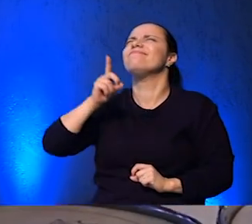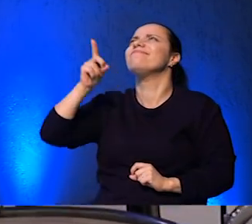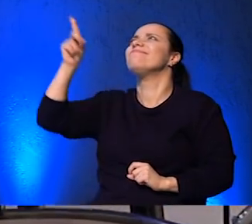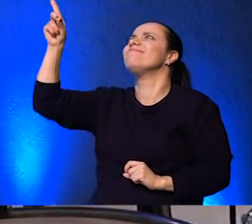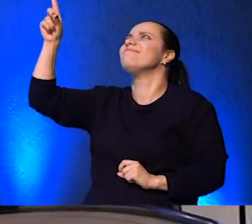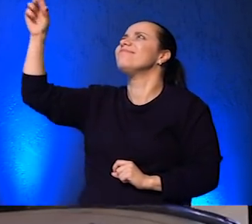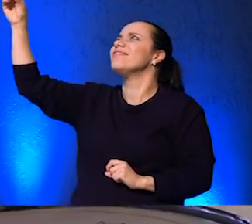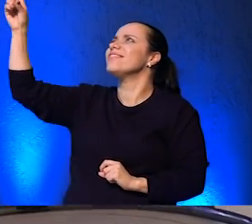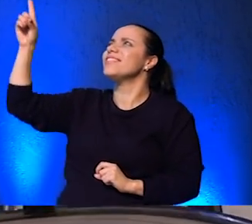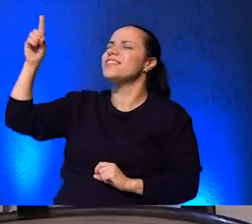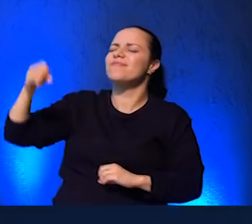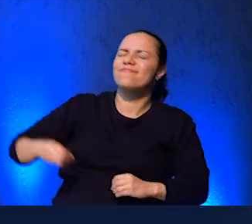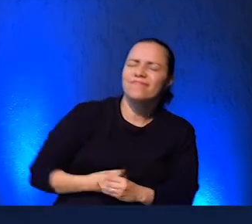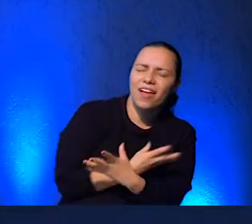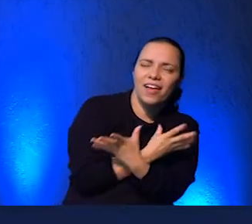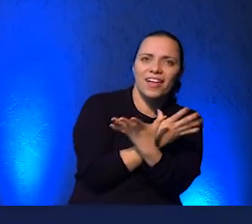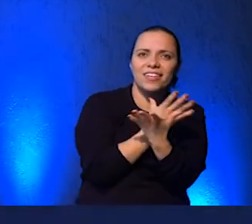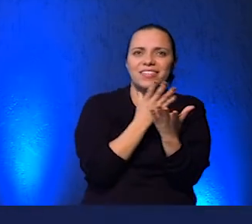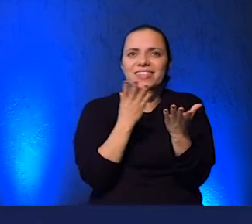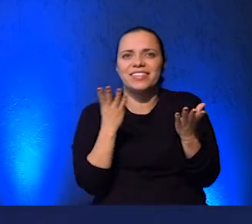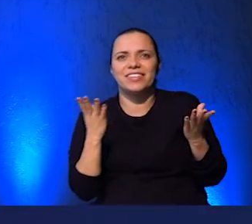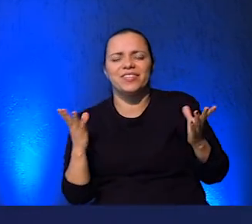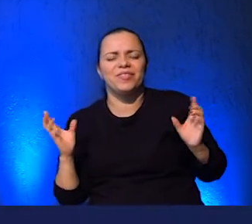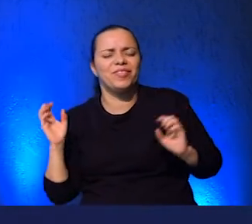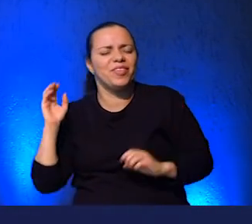que deus lhe você